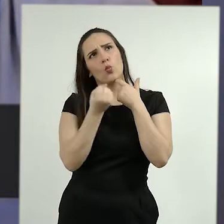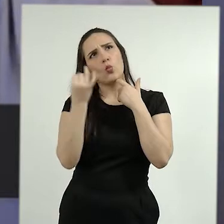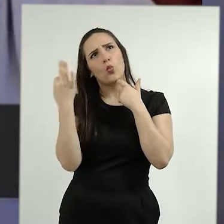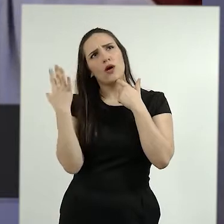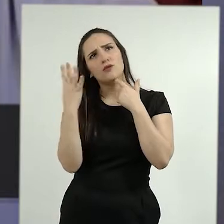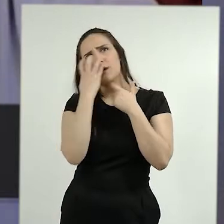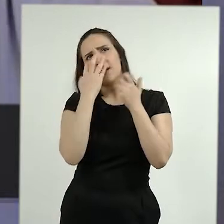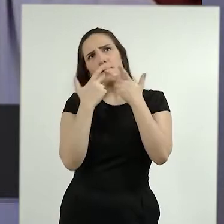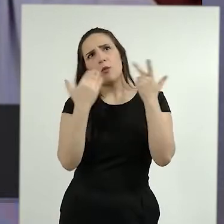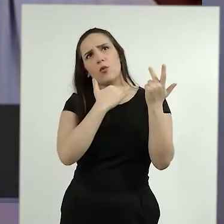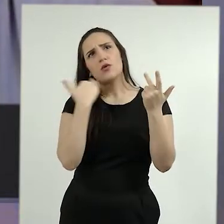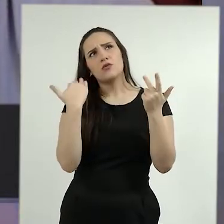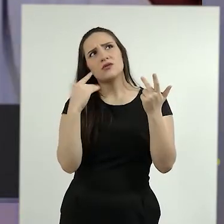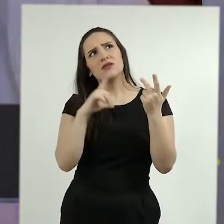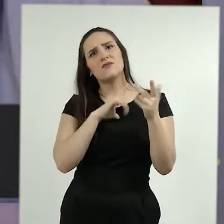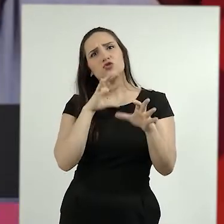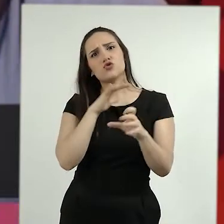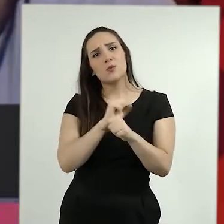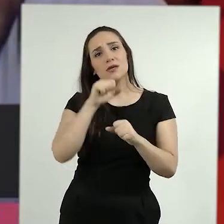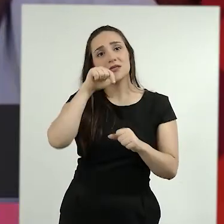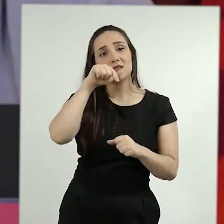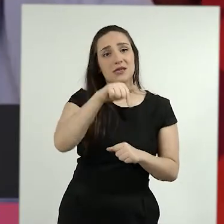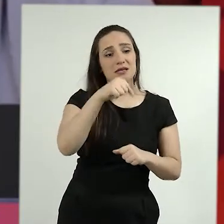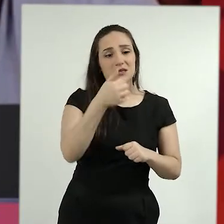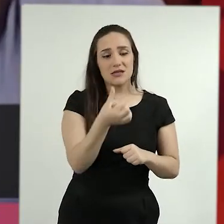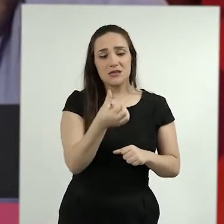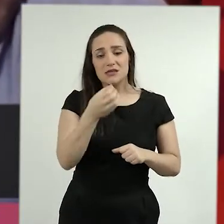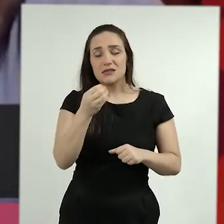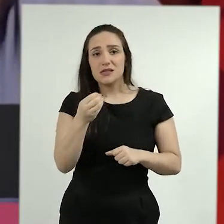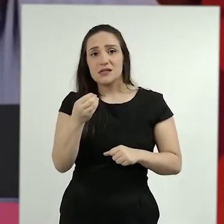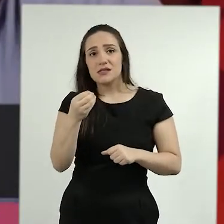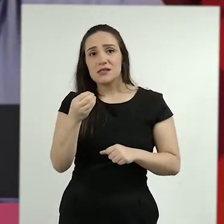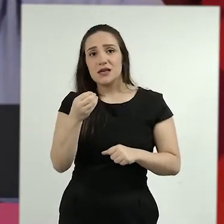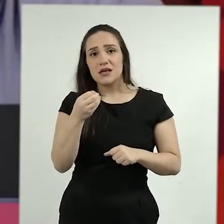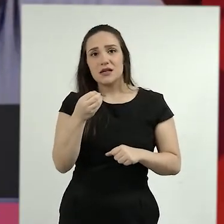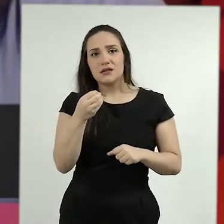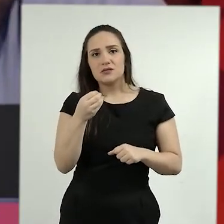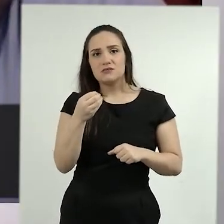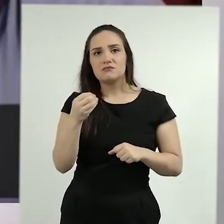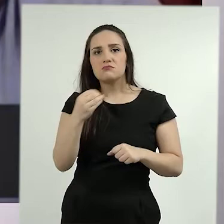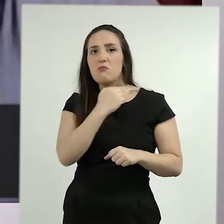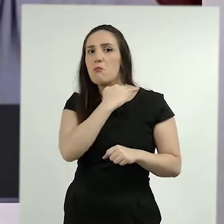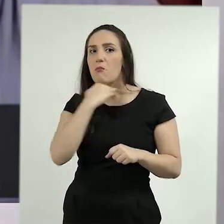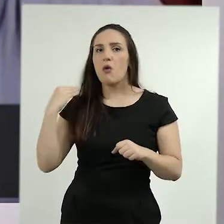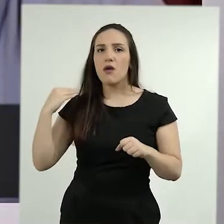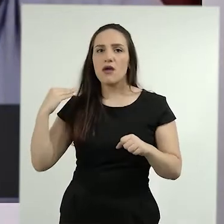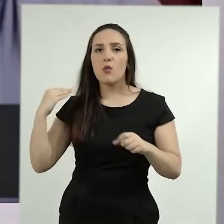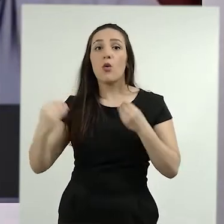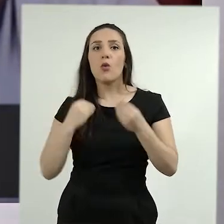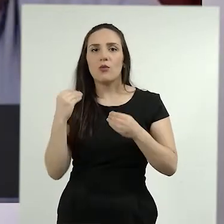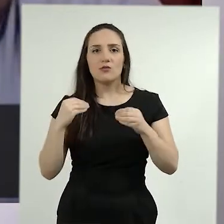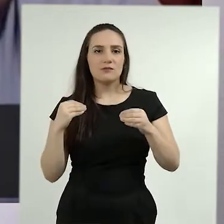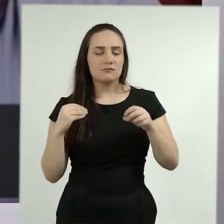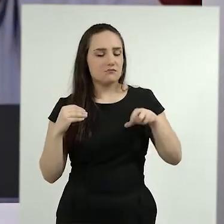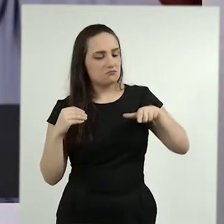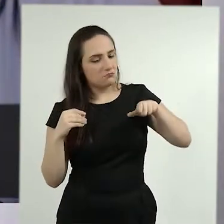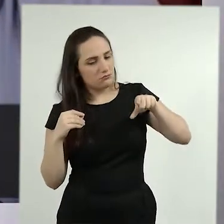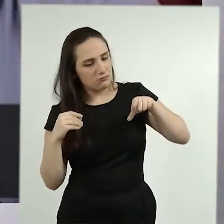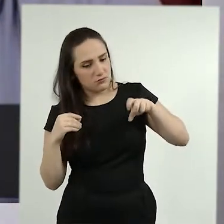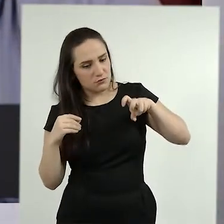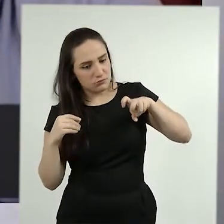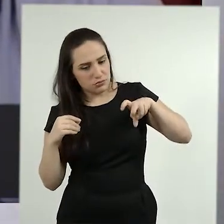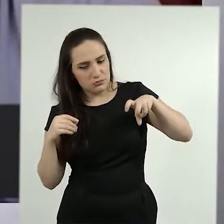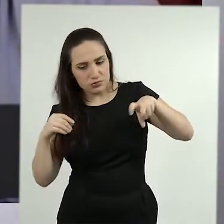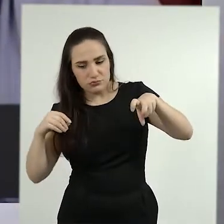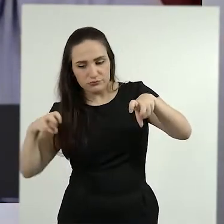a quantidade, foram 760 tamanduás-bandeiras registrados pela nossa equipe, mortos